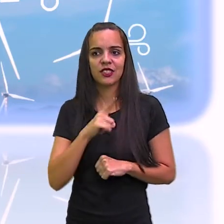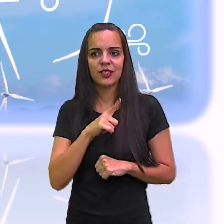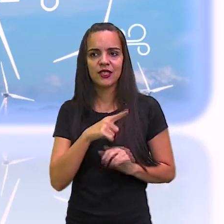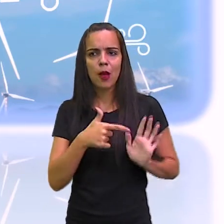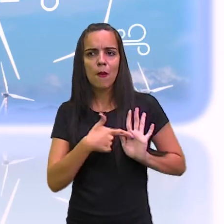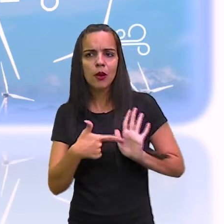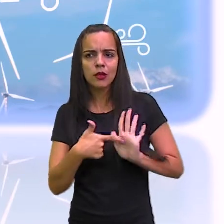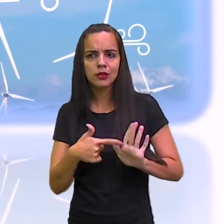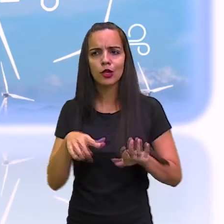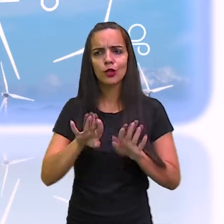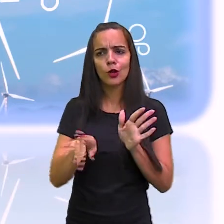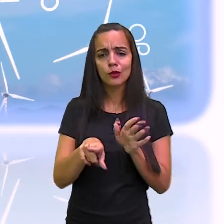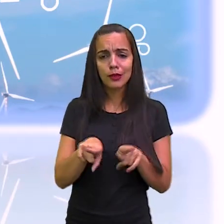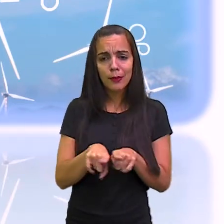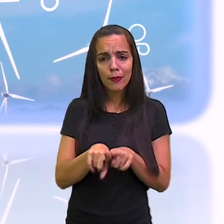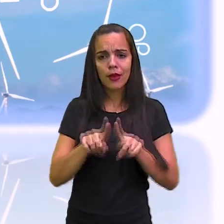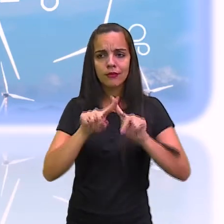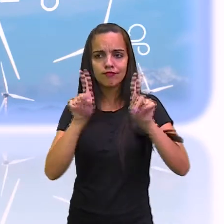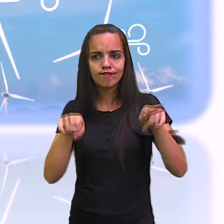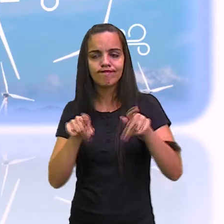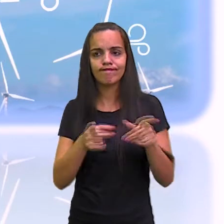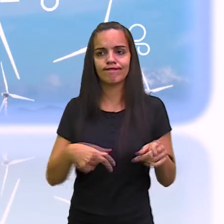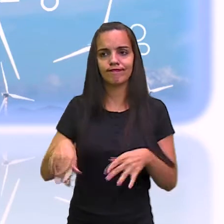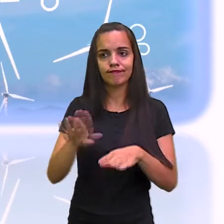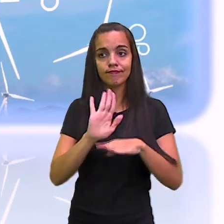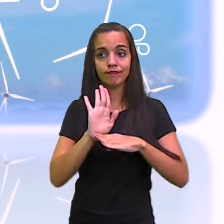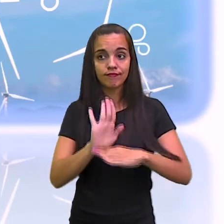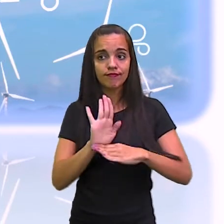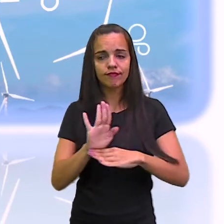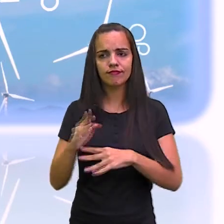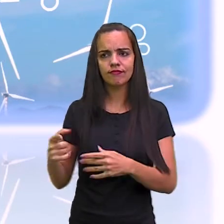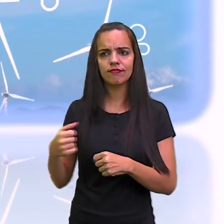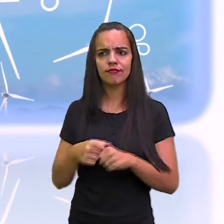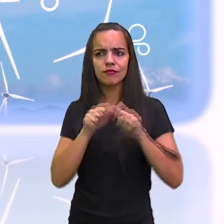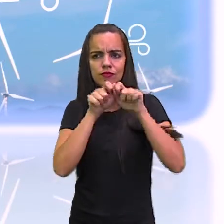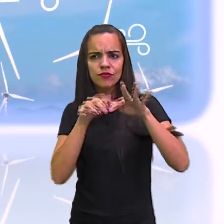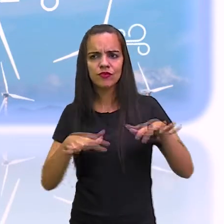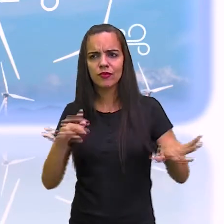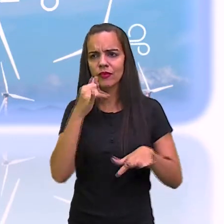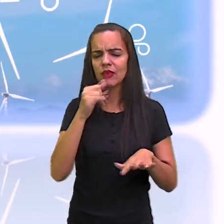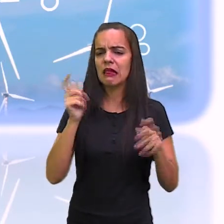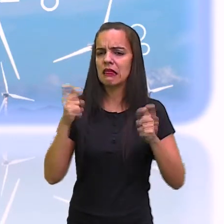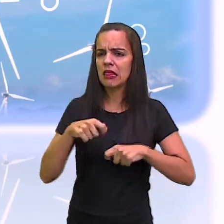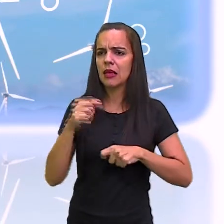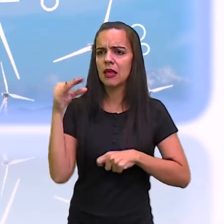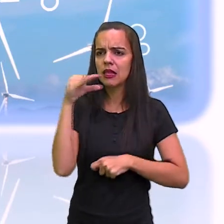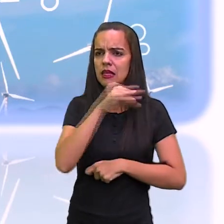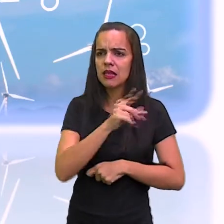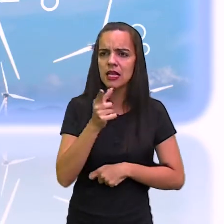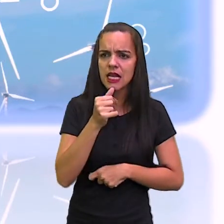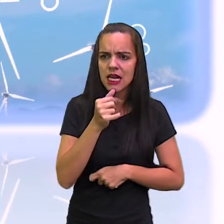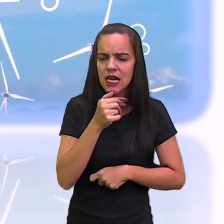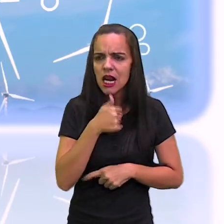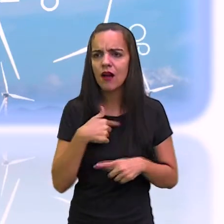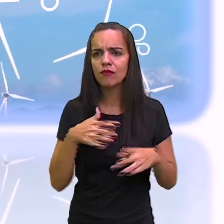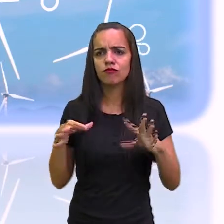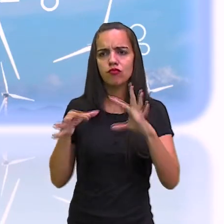unidades comerciais com energia eólica em todas as necessidades, como aquecimento de água,